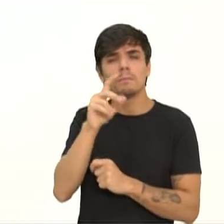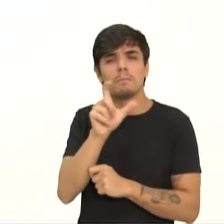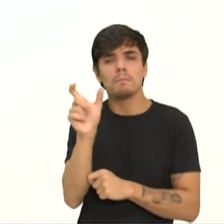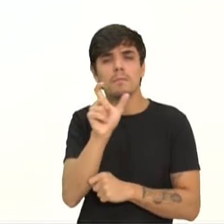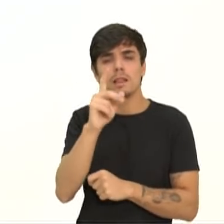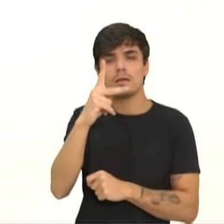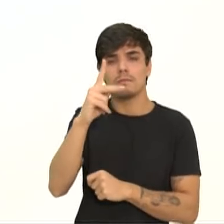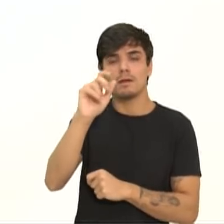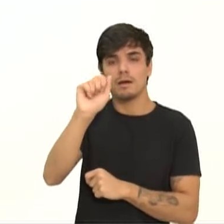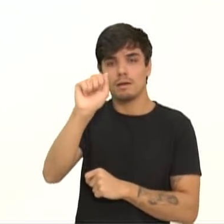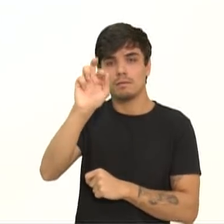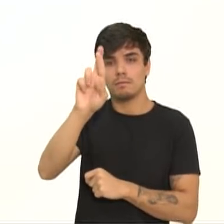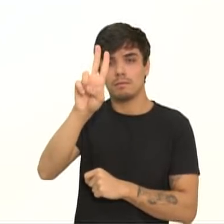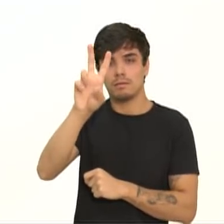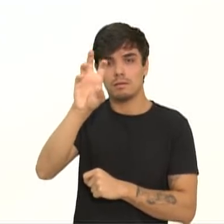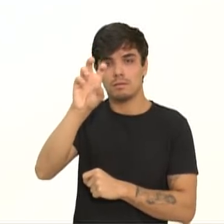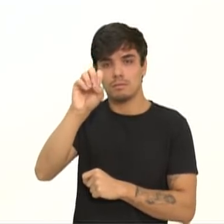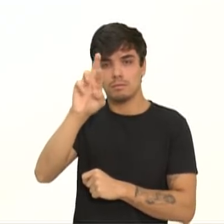da tonicidade.